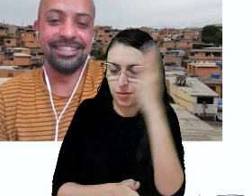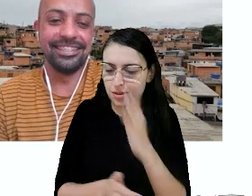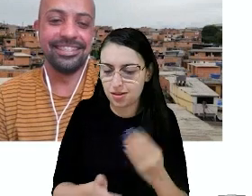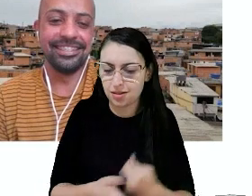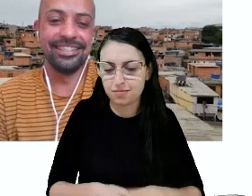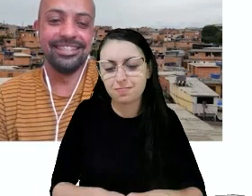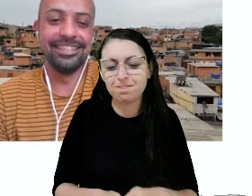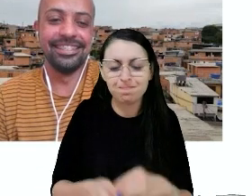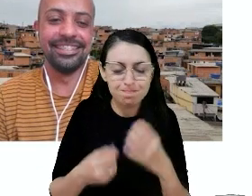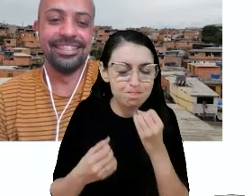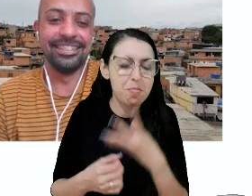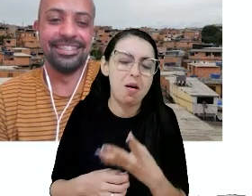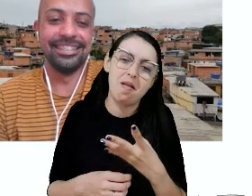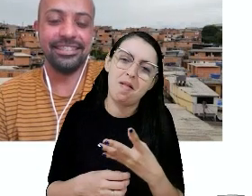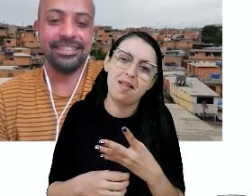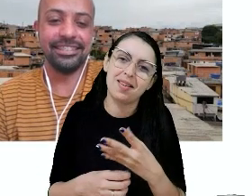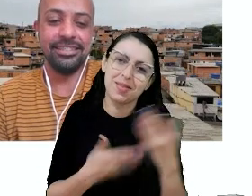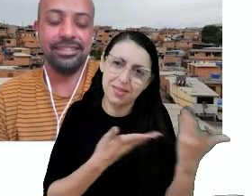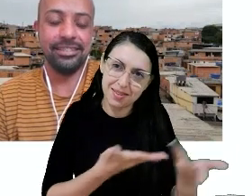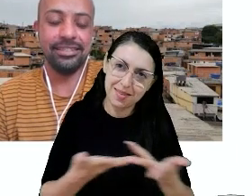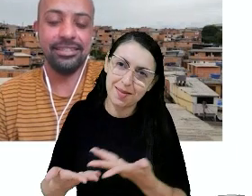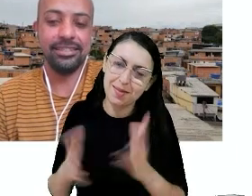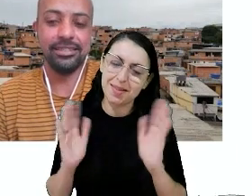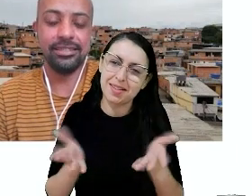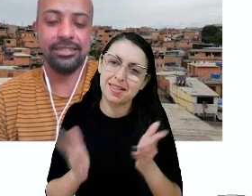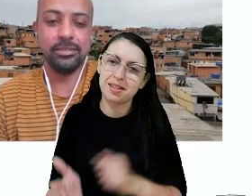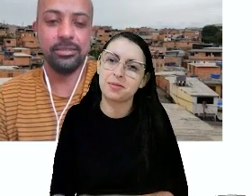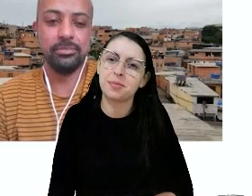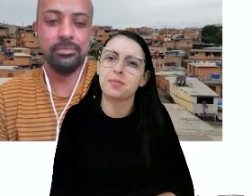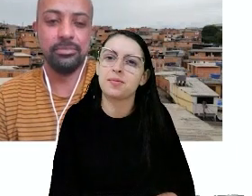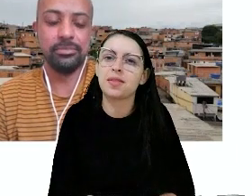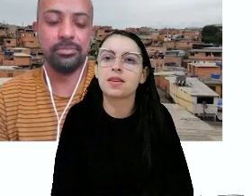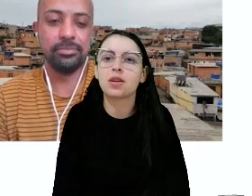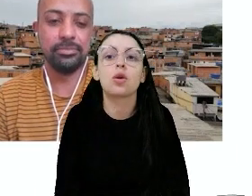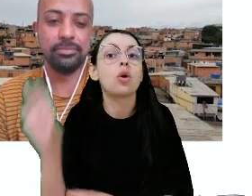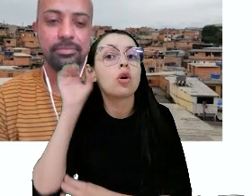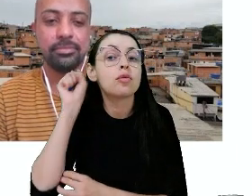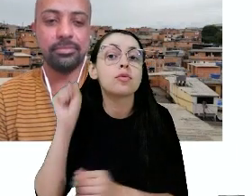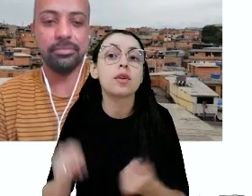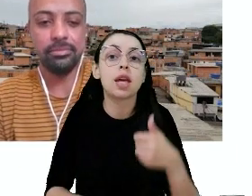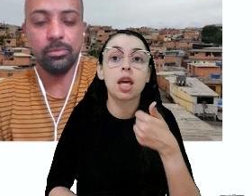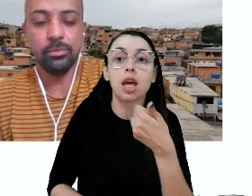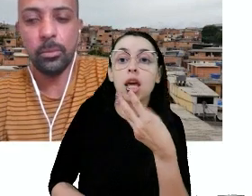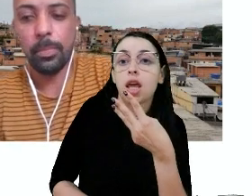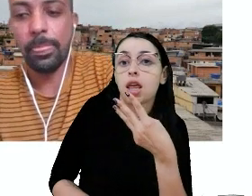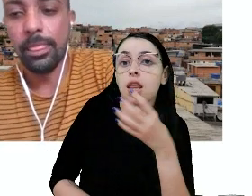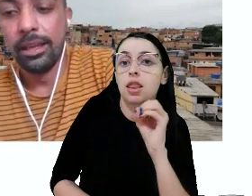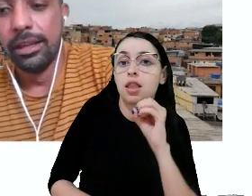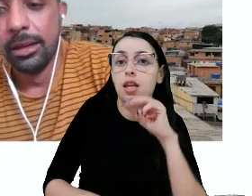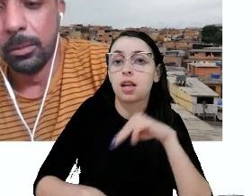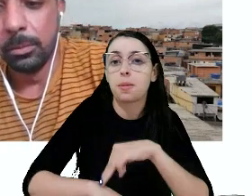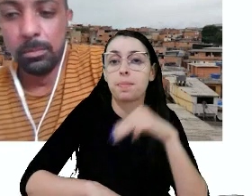skatistas brasileiros. Então, muito bom lhe ter aqui hoje e vamos lhe ouvir por 30 minutos.